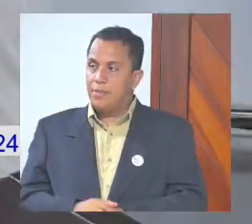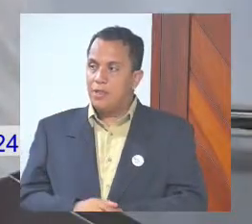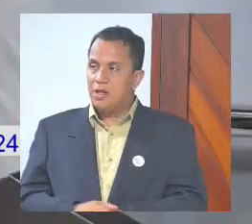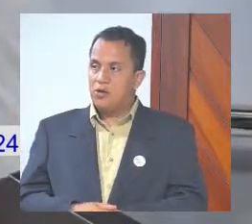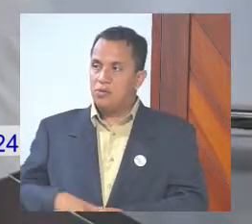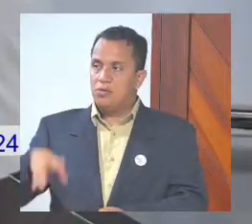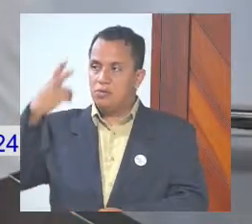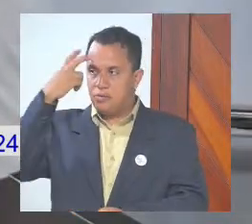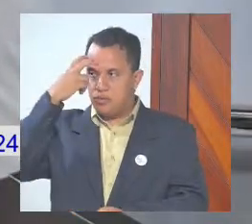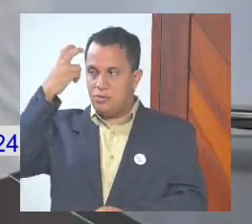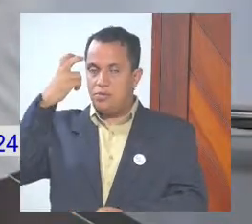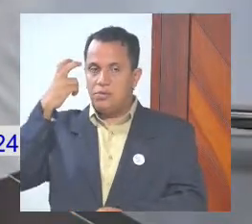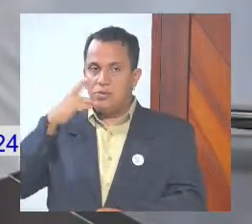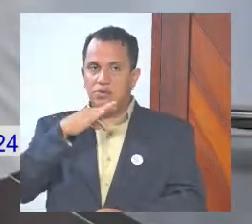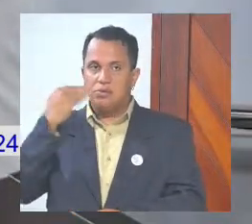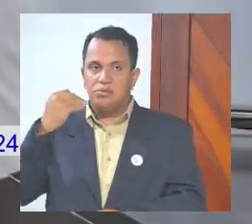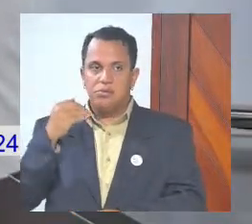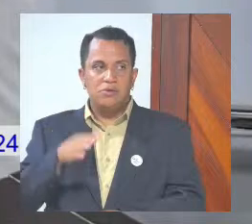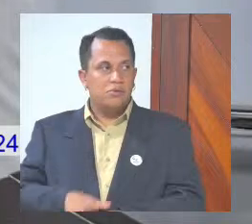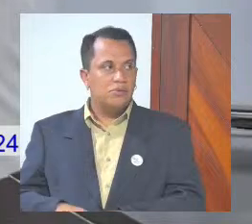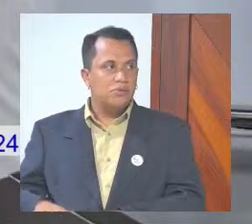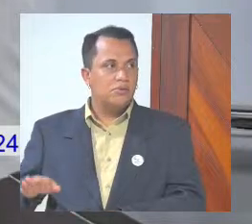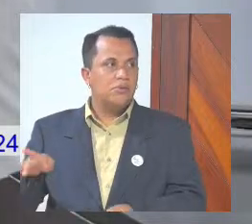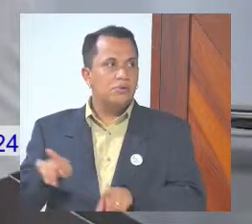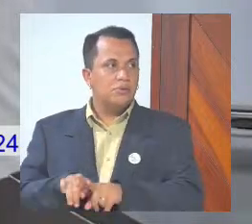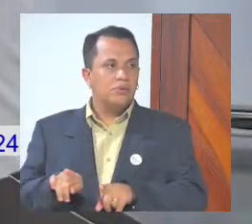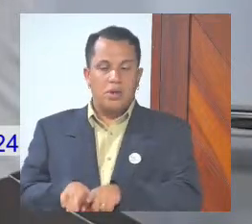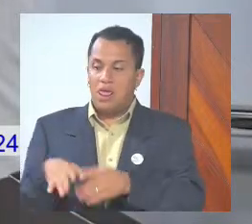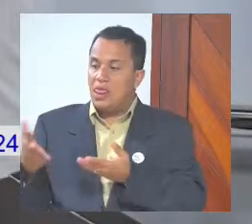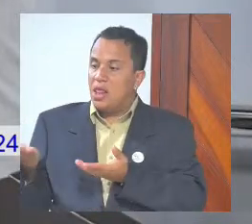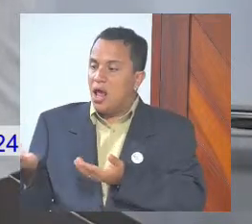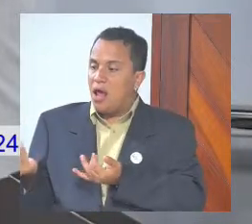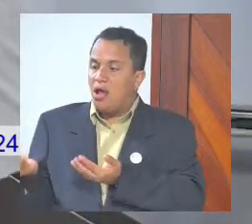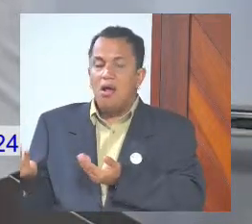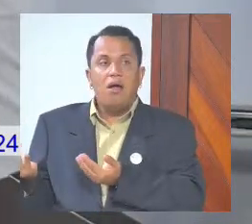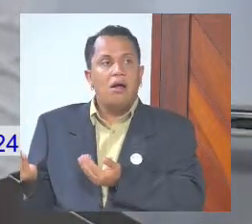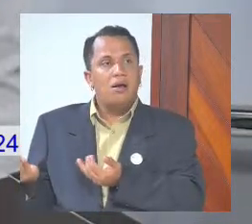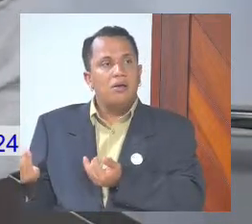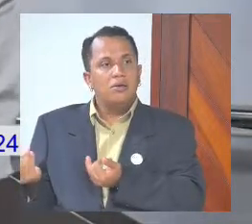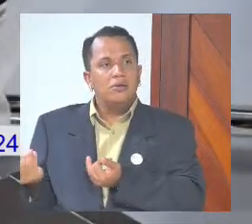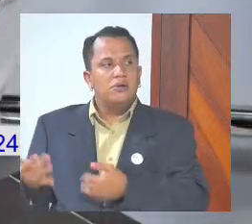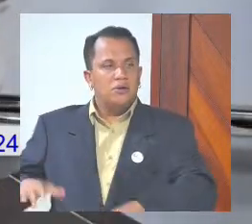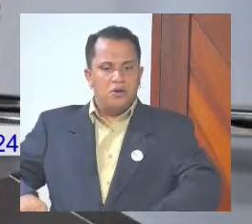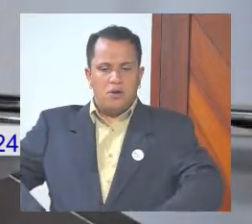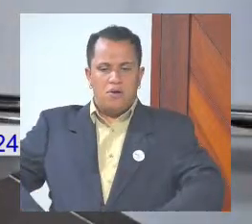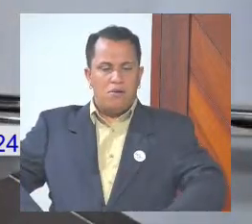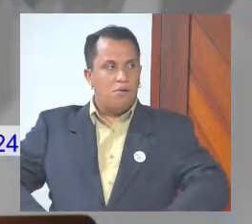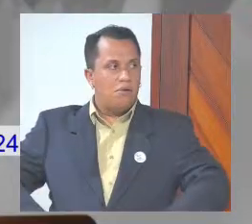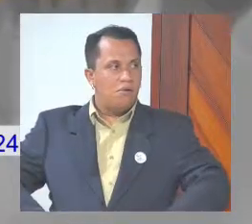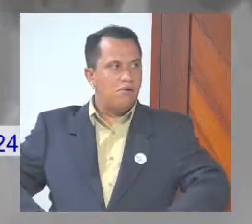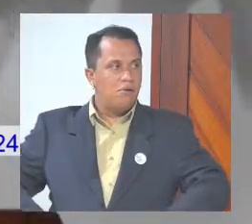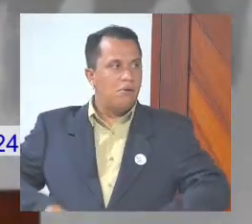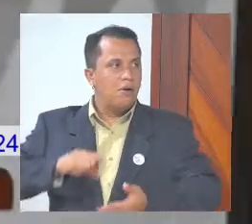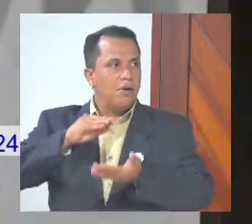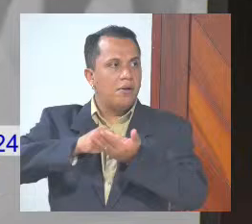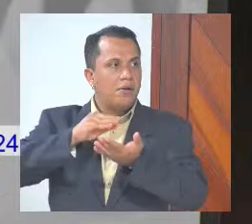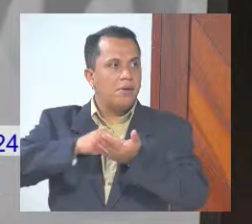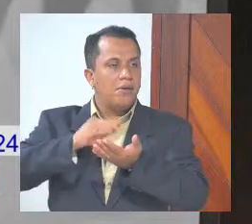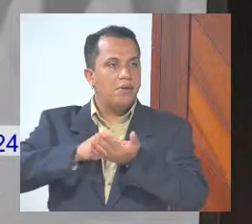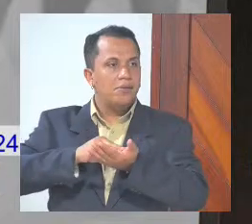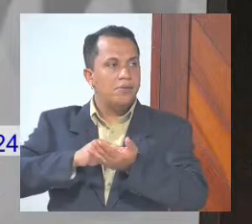intelectual de crianças e adolescentes que sofrem com a falta